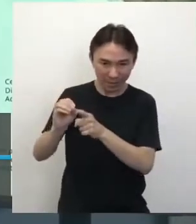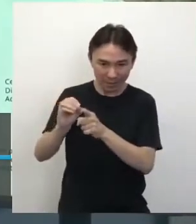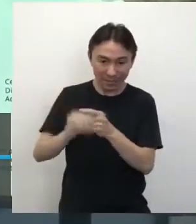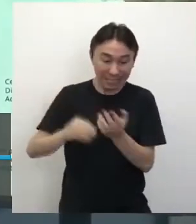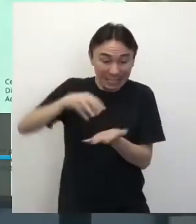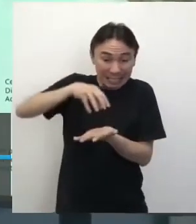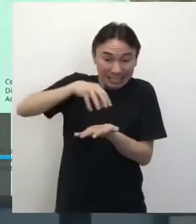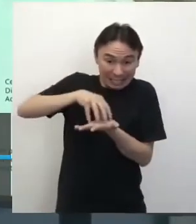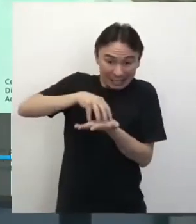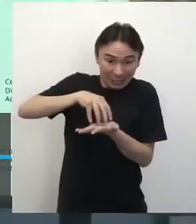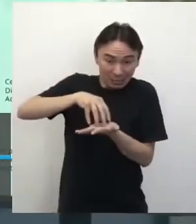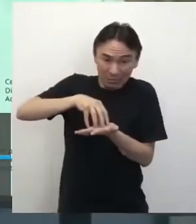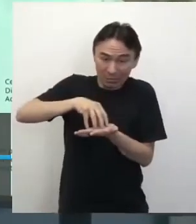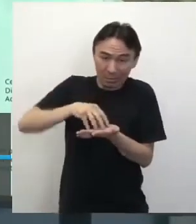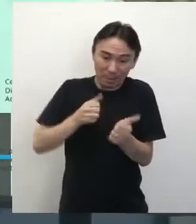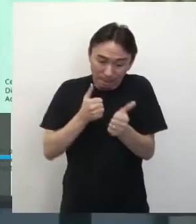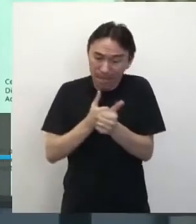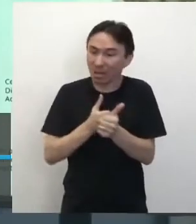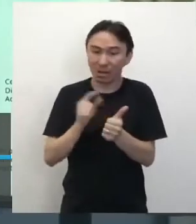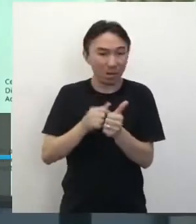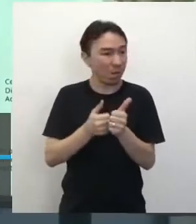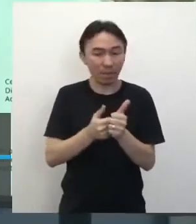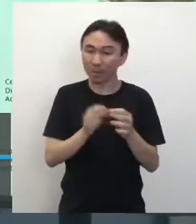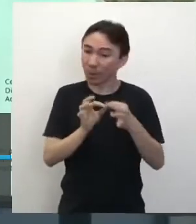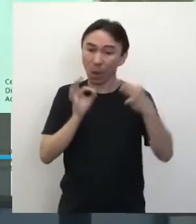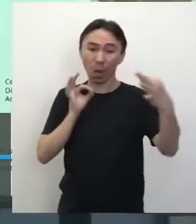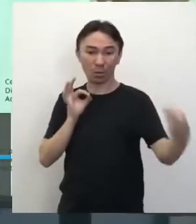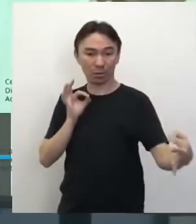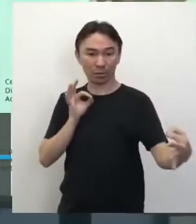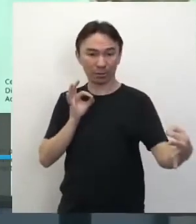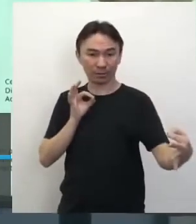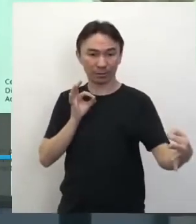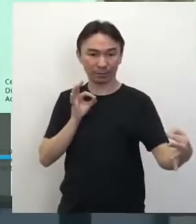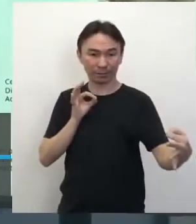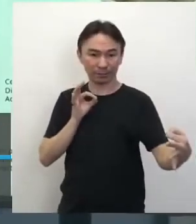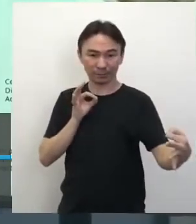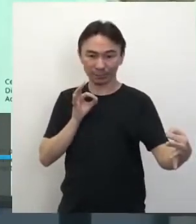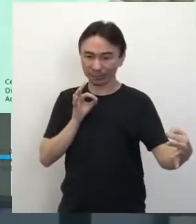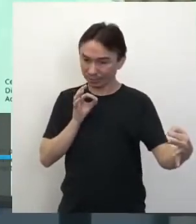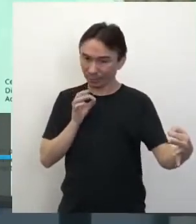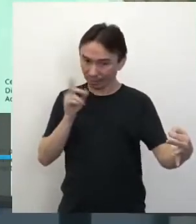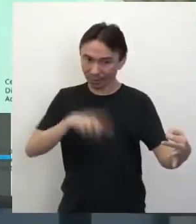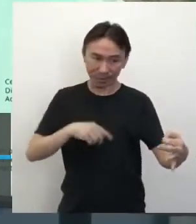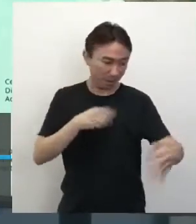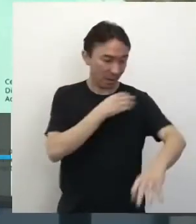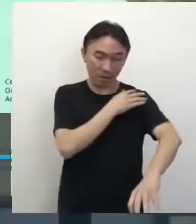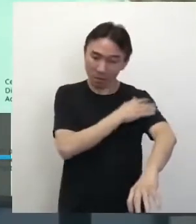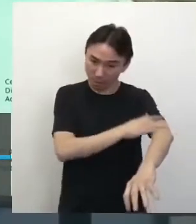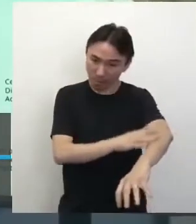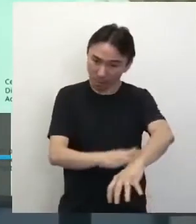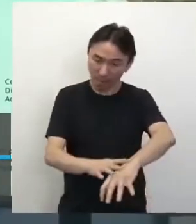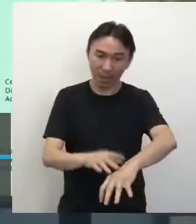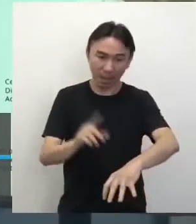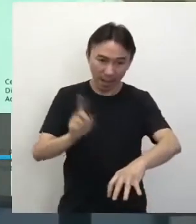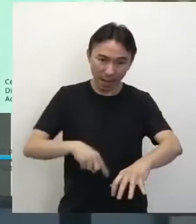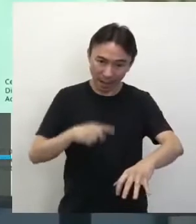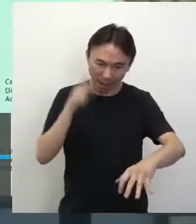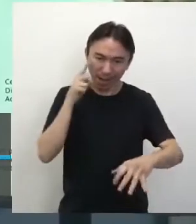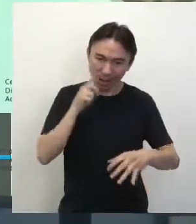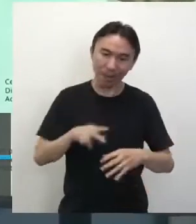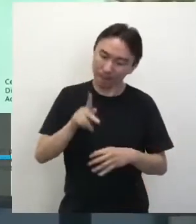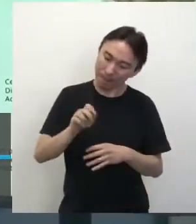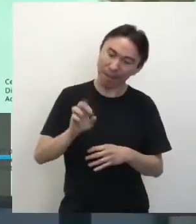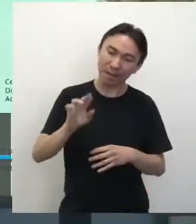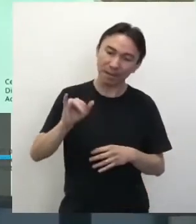fica longe do centro. Então, ó, central, periférico, tá? Então aqui, ó, é o meu sistema nervoso periférico. Chegou na